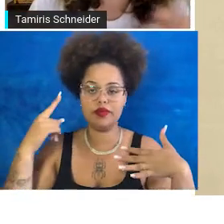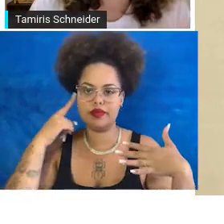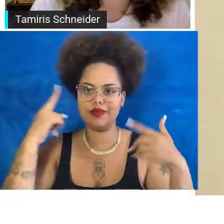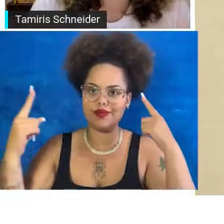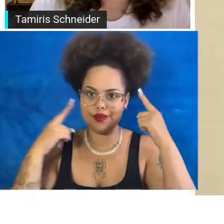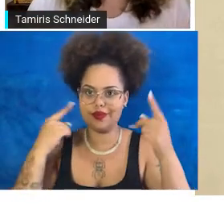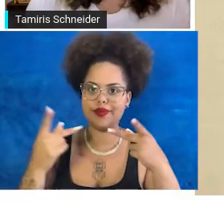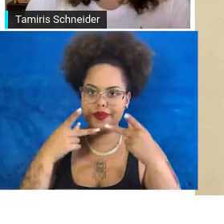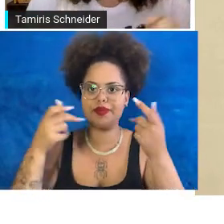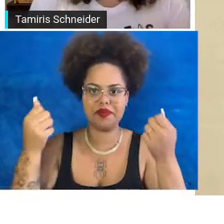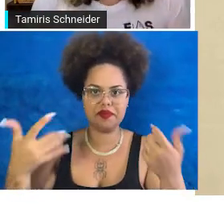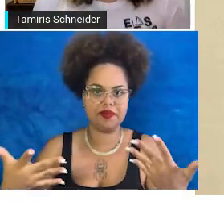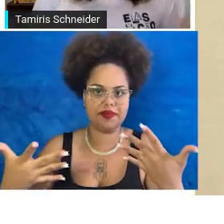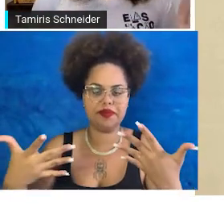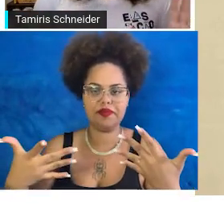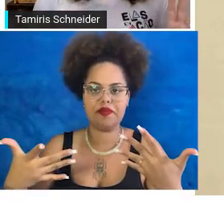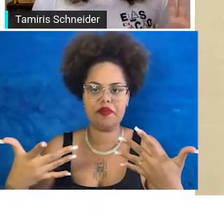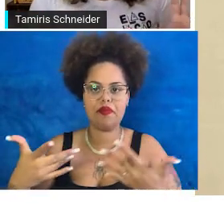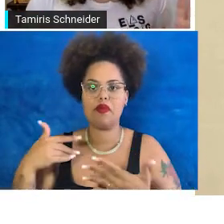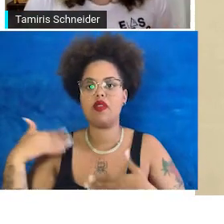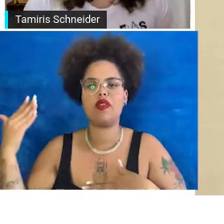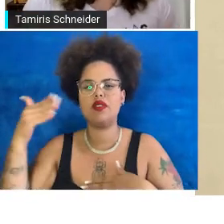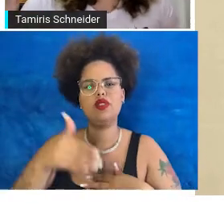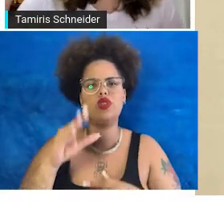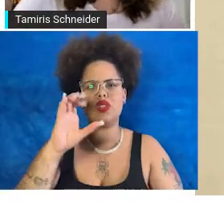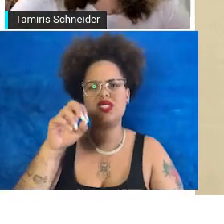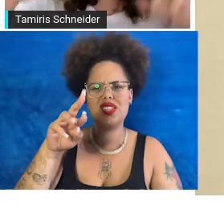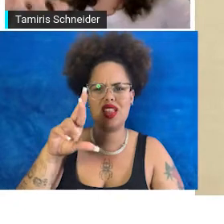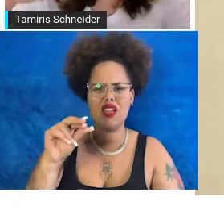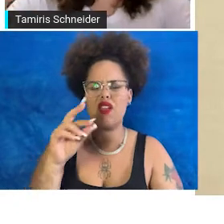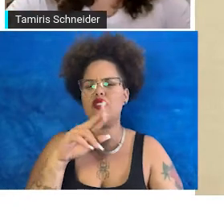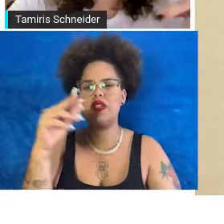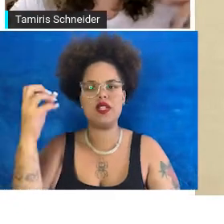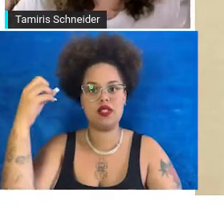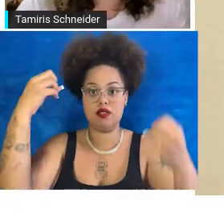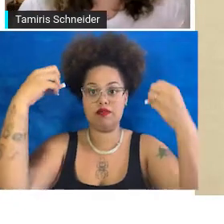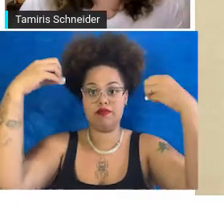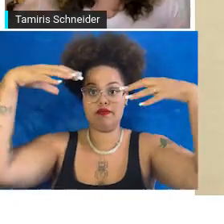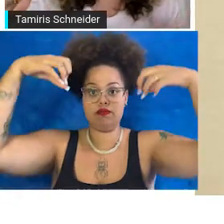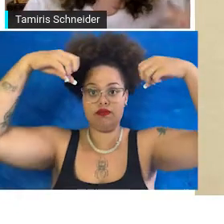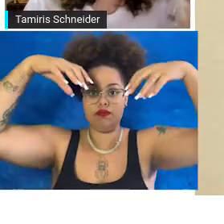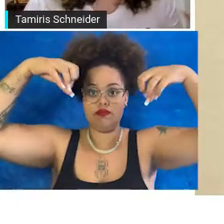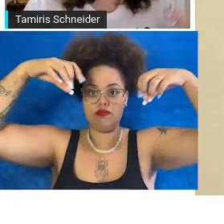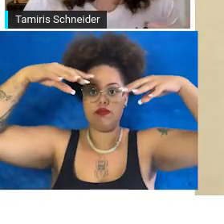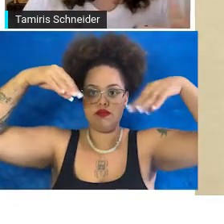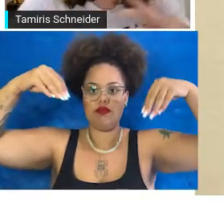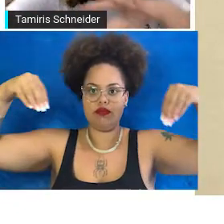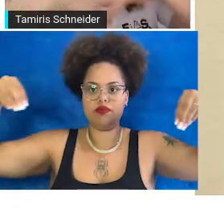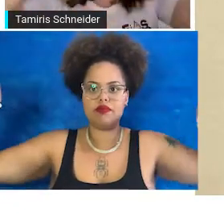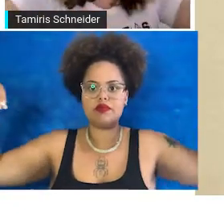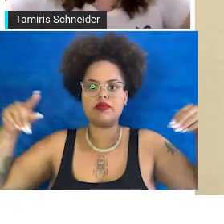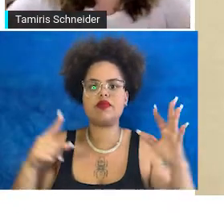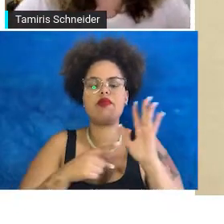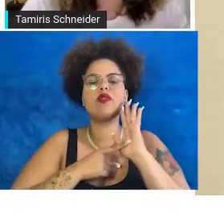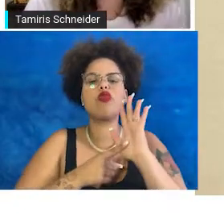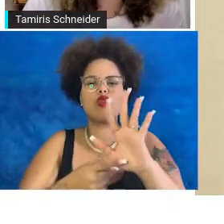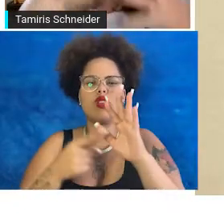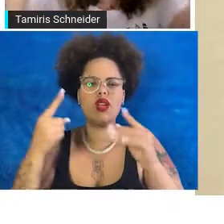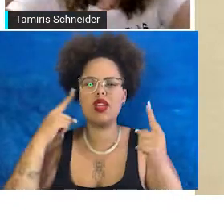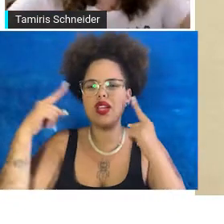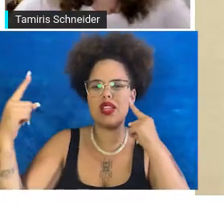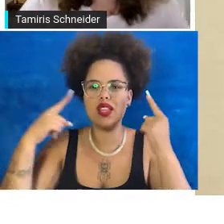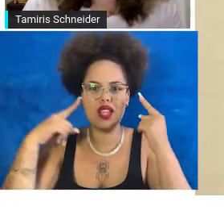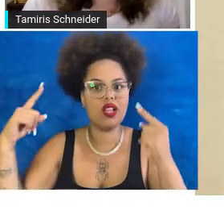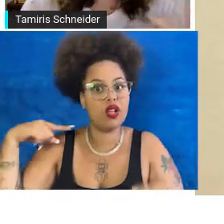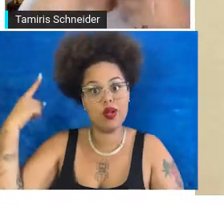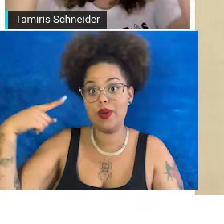toda que ela falava. Então, ali a gente trouxe no cenário várias lâmpadas penduradas, que demonstrava essa coisa de ideias, essa loucura